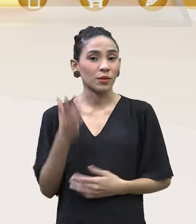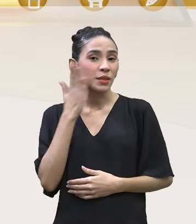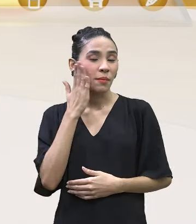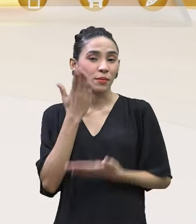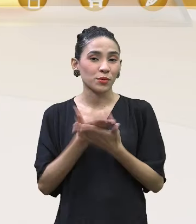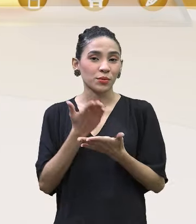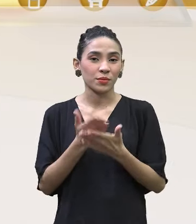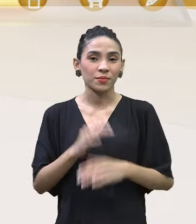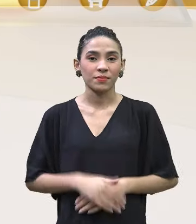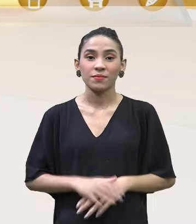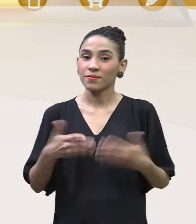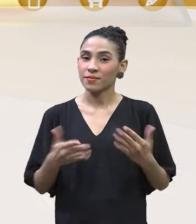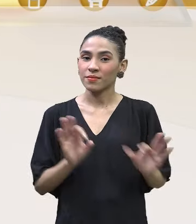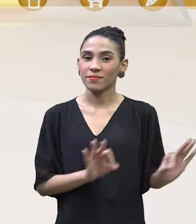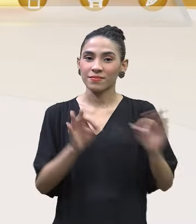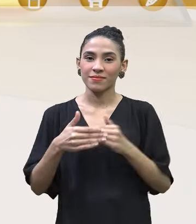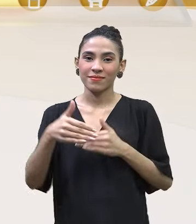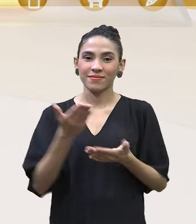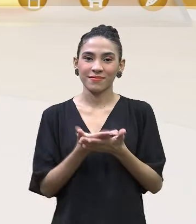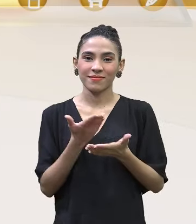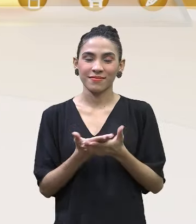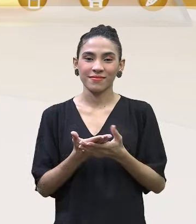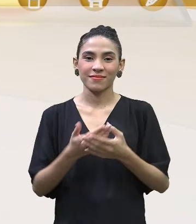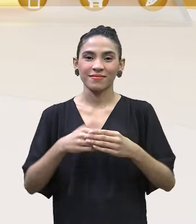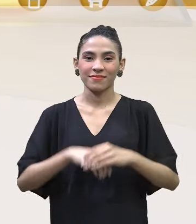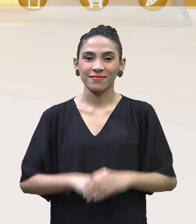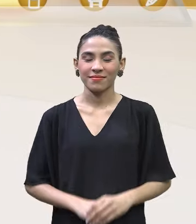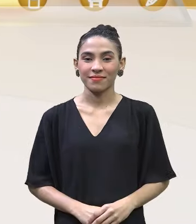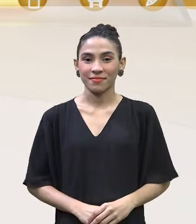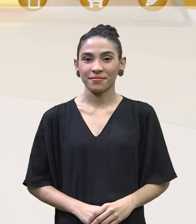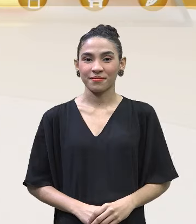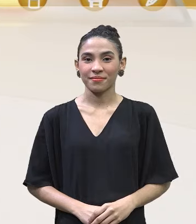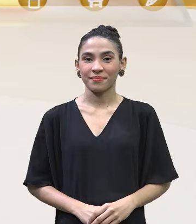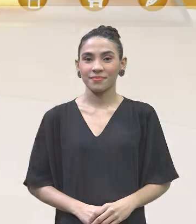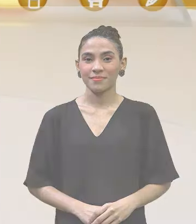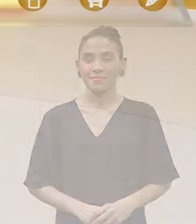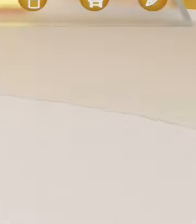estudar então vamos a aula né nossa aula exatamente